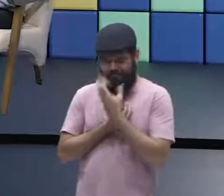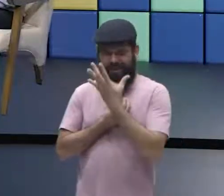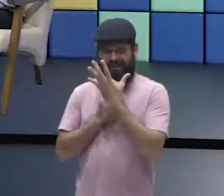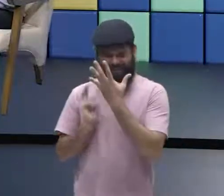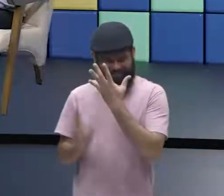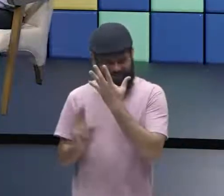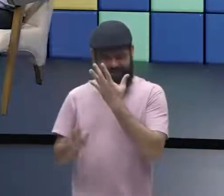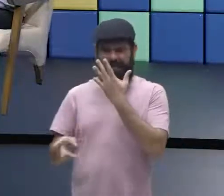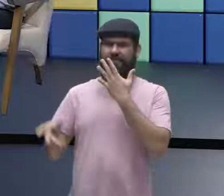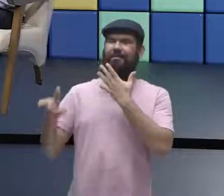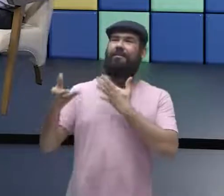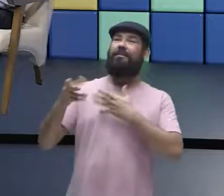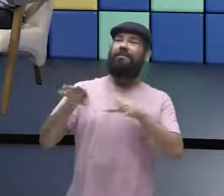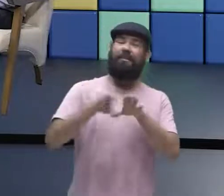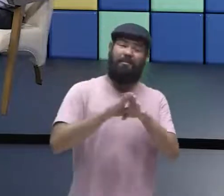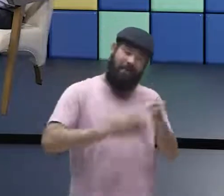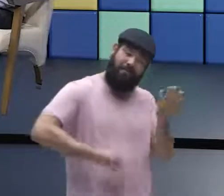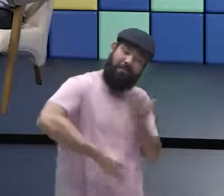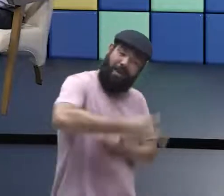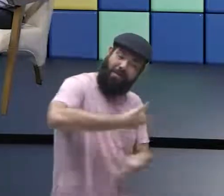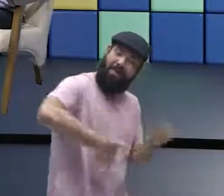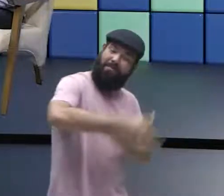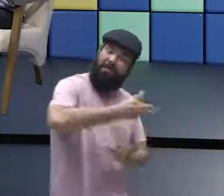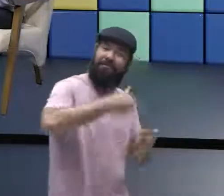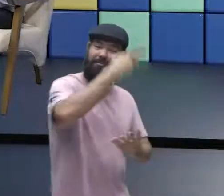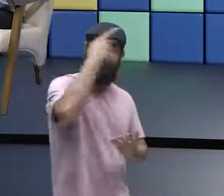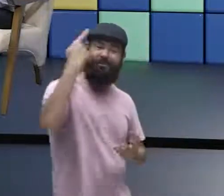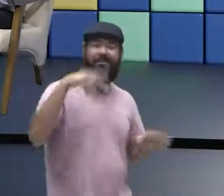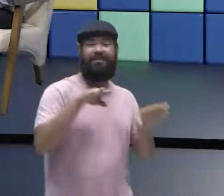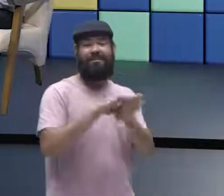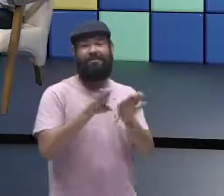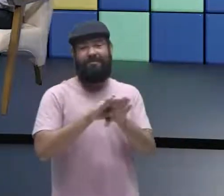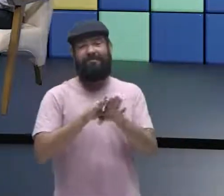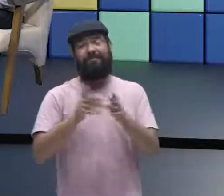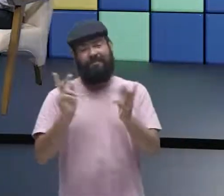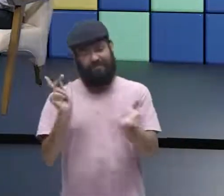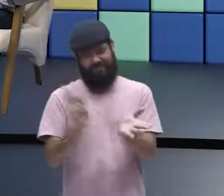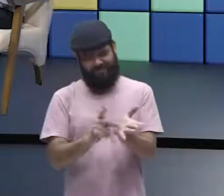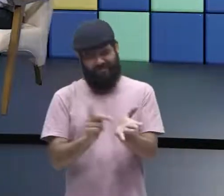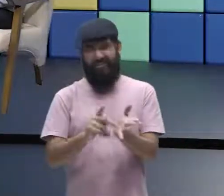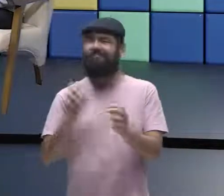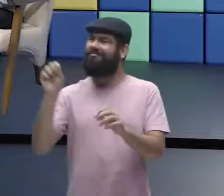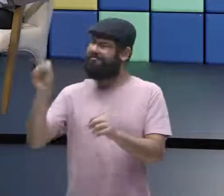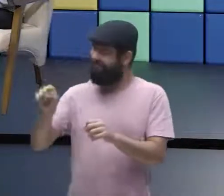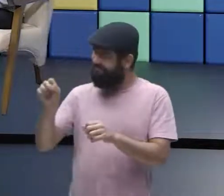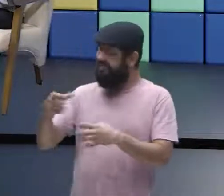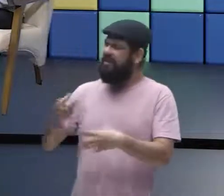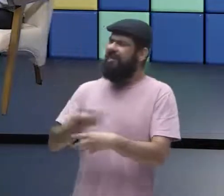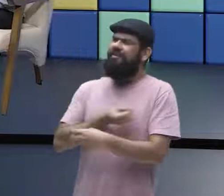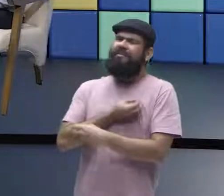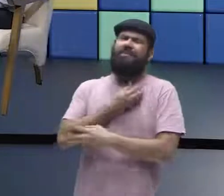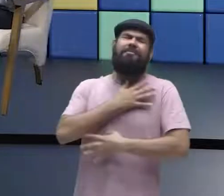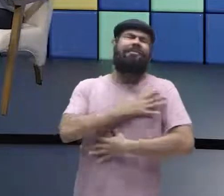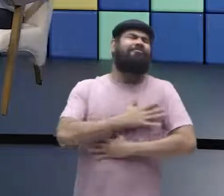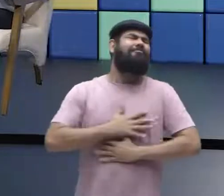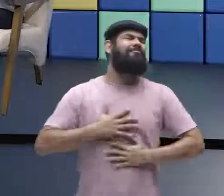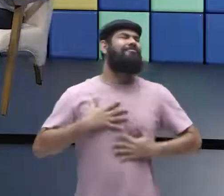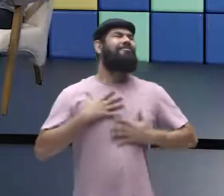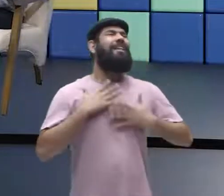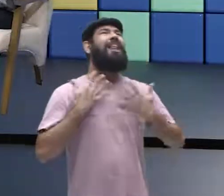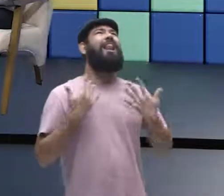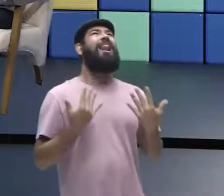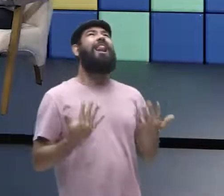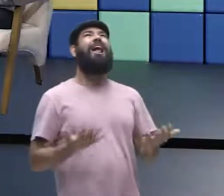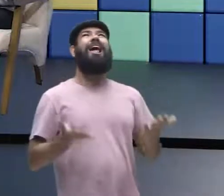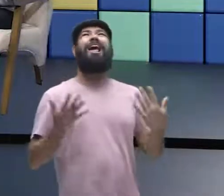tratar bem também quem está ao seu redor, na verdade. Isso. Aí você vai ter uma vida mais plena, mais leve, segura, né? Leve. Tem horas assim que quando a